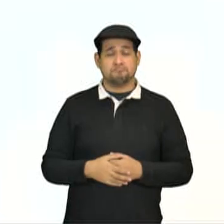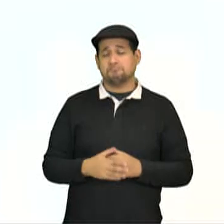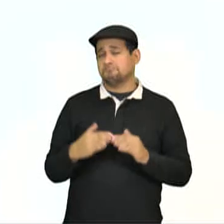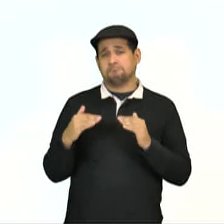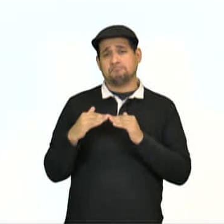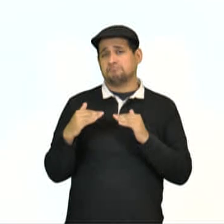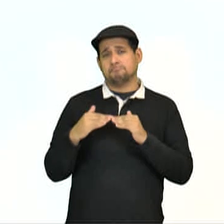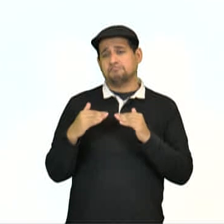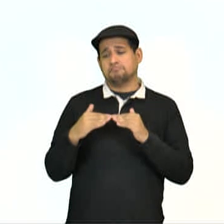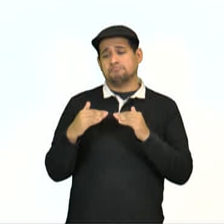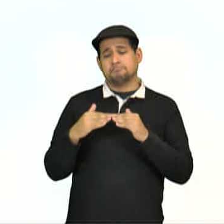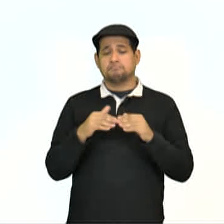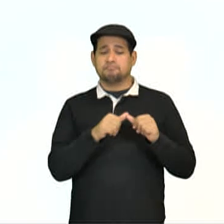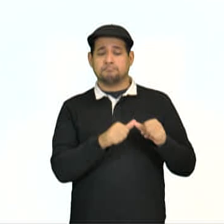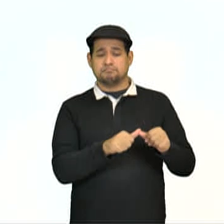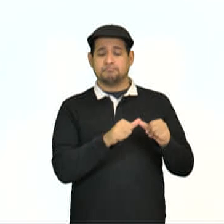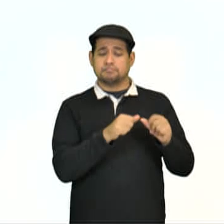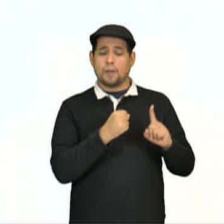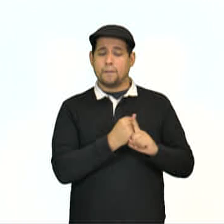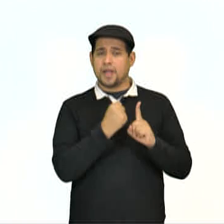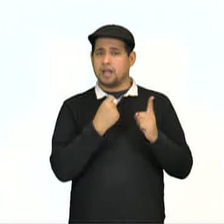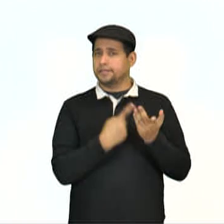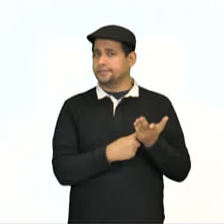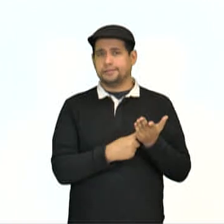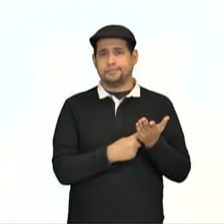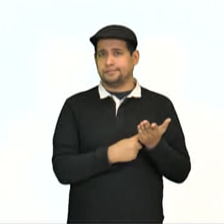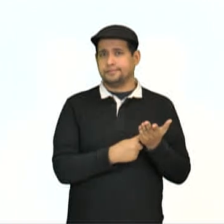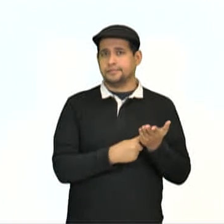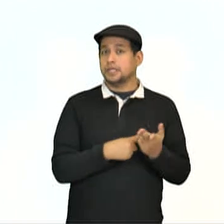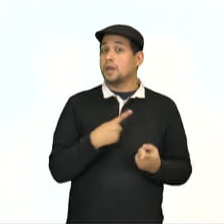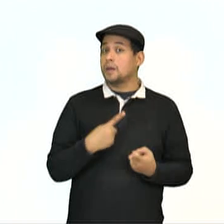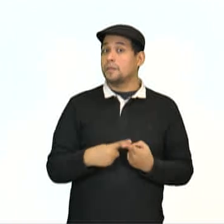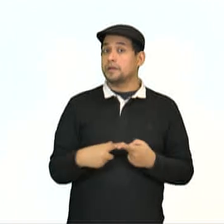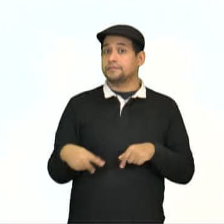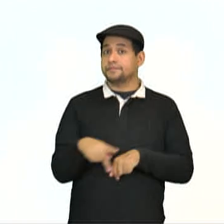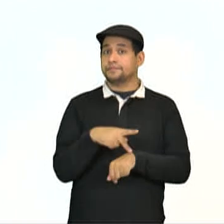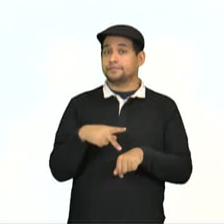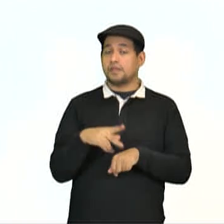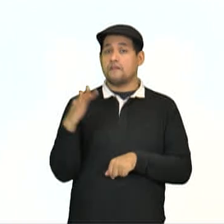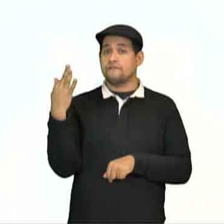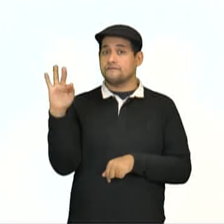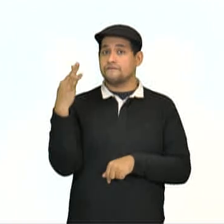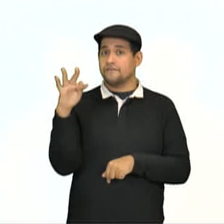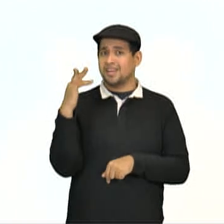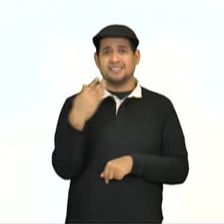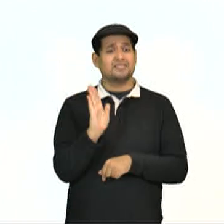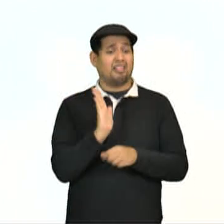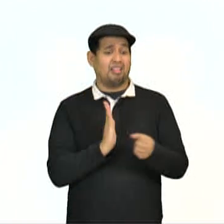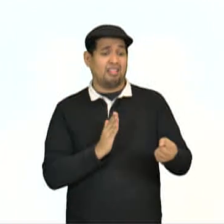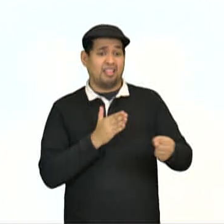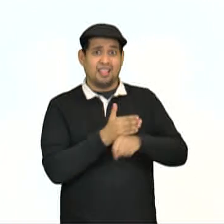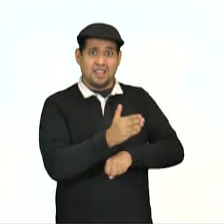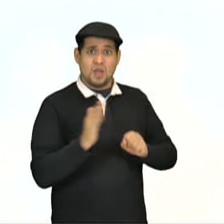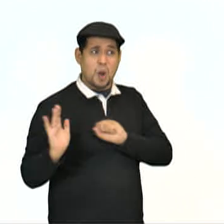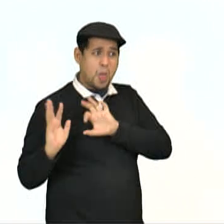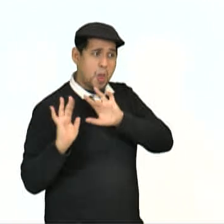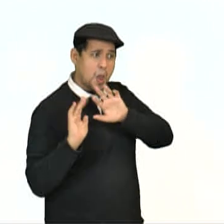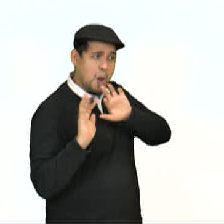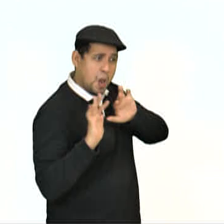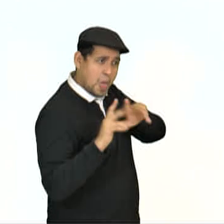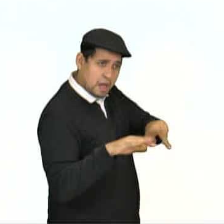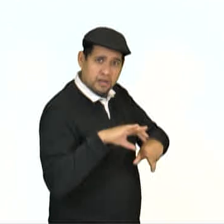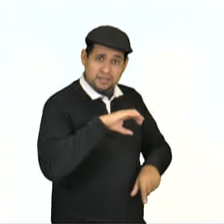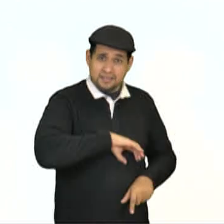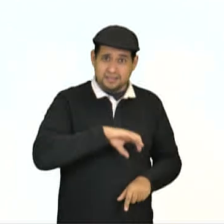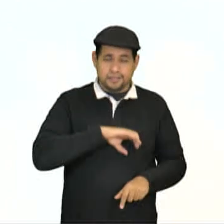mais sentido manter esse pacto, ainda mais que a França havia invadido Portugal. Se eles enviassem